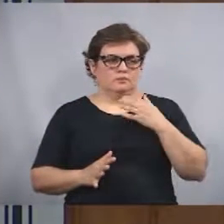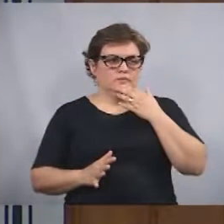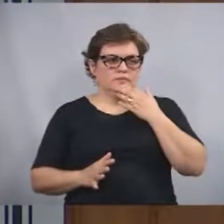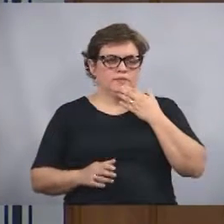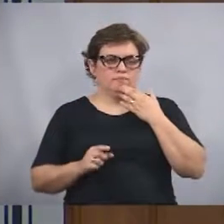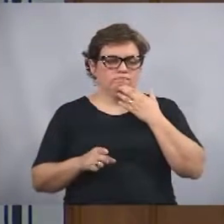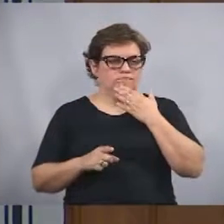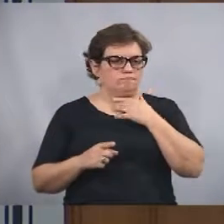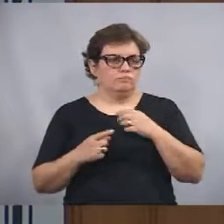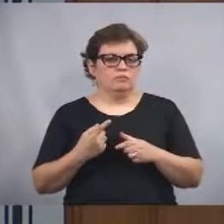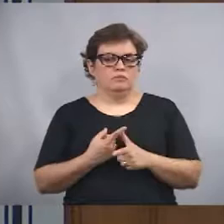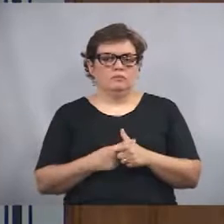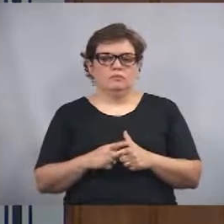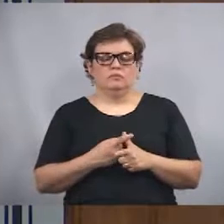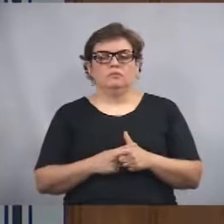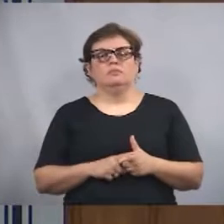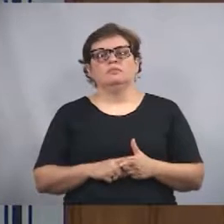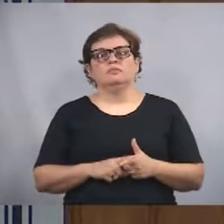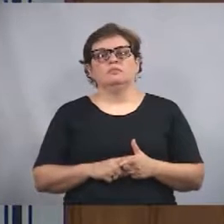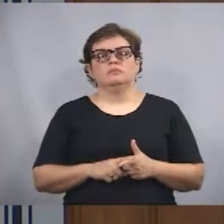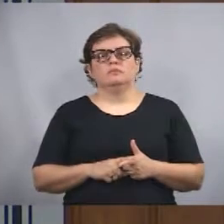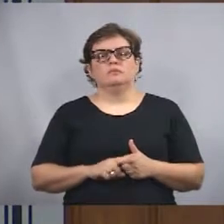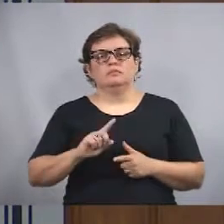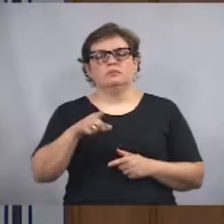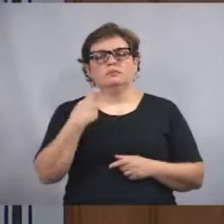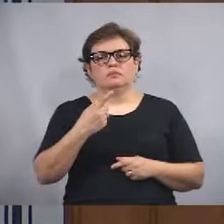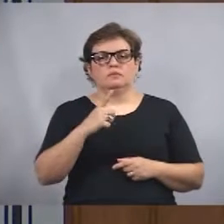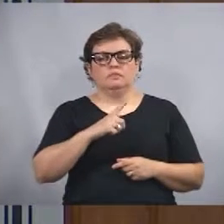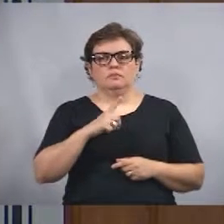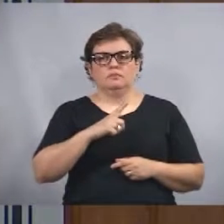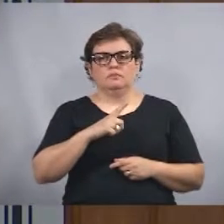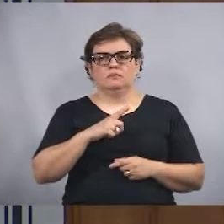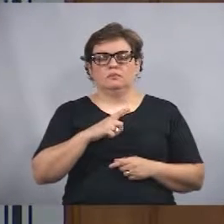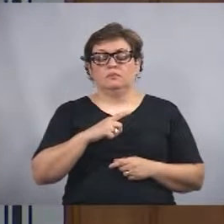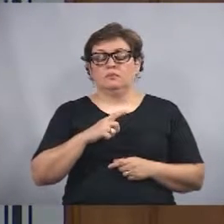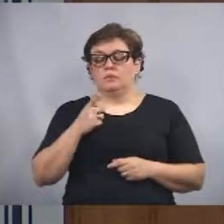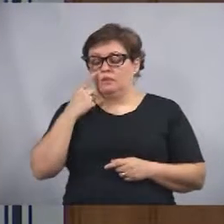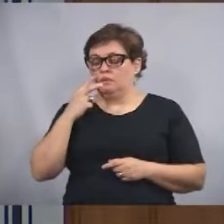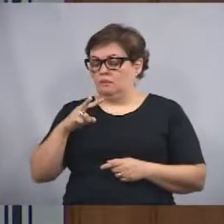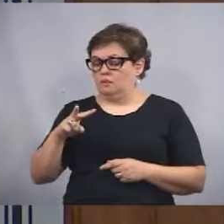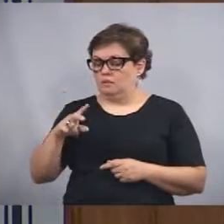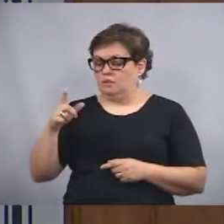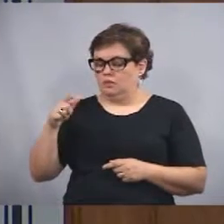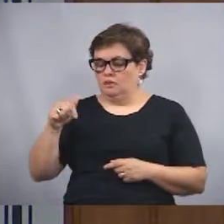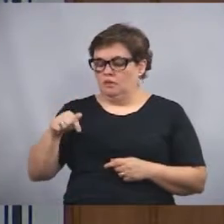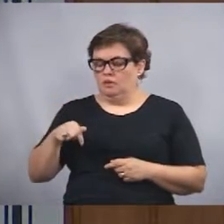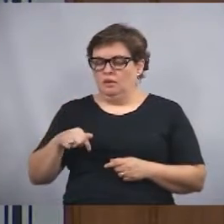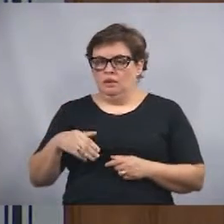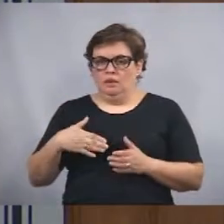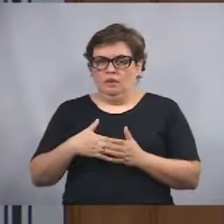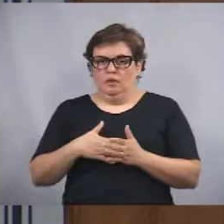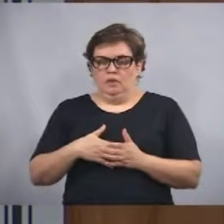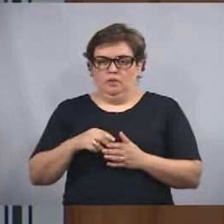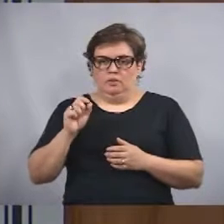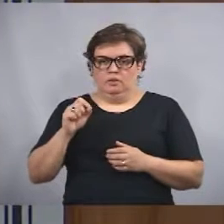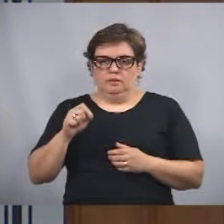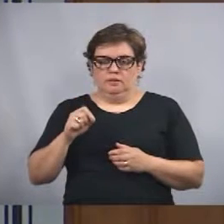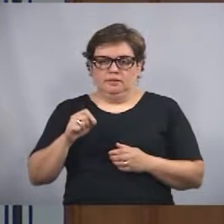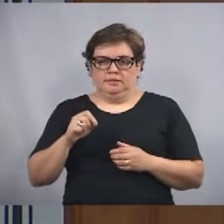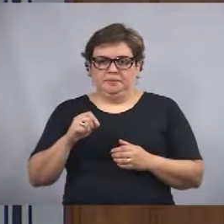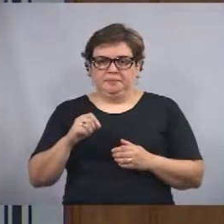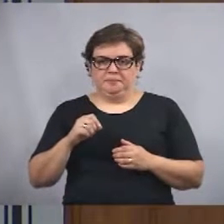essa questão é nós temos que foi levantado aqui até qual é o processo